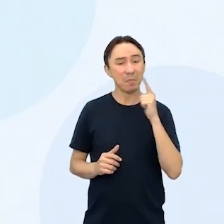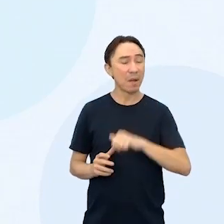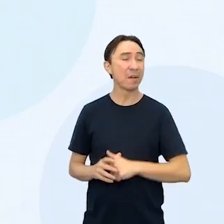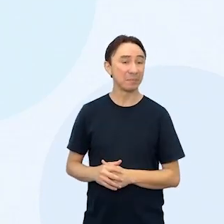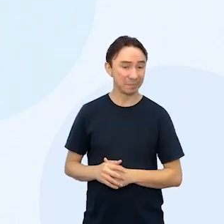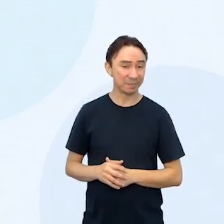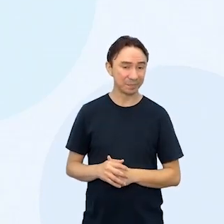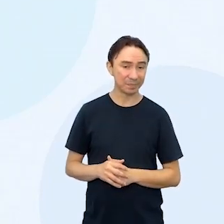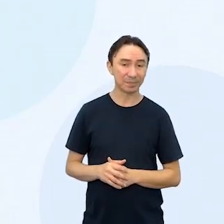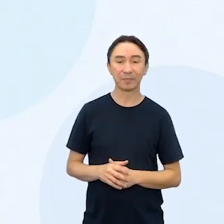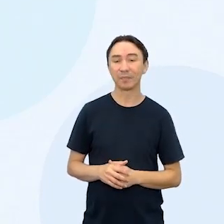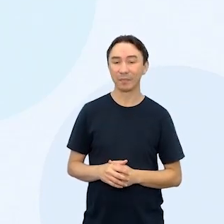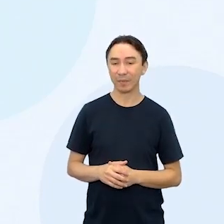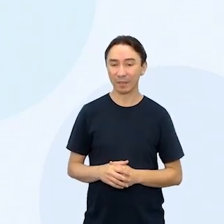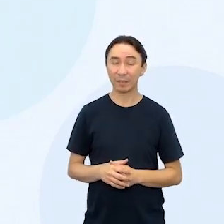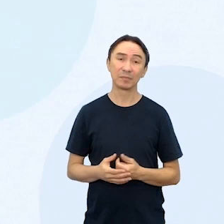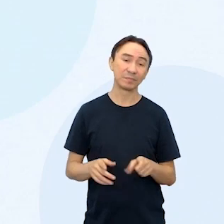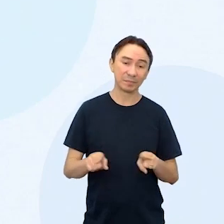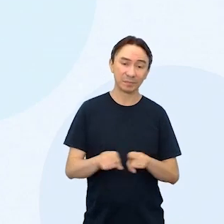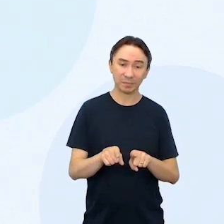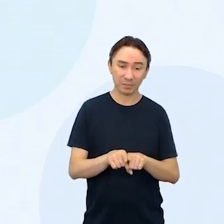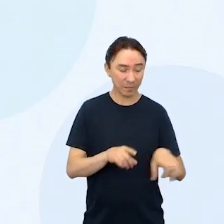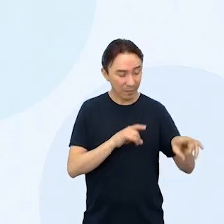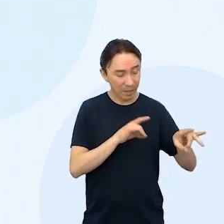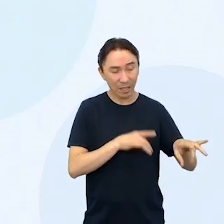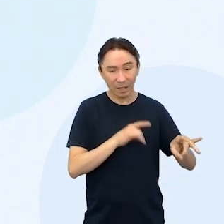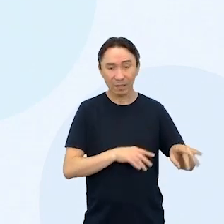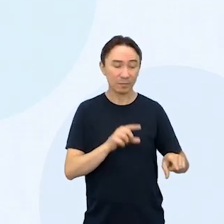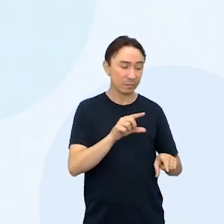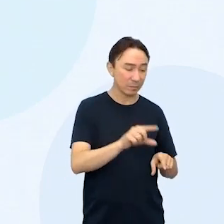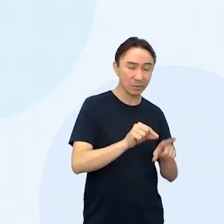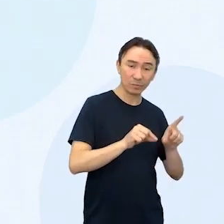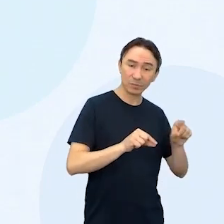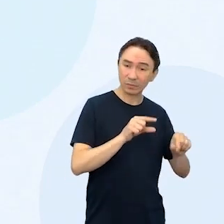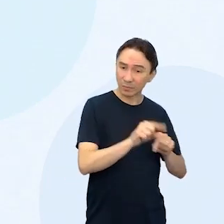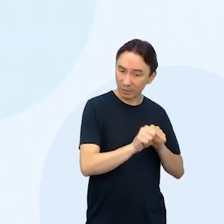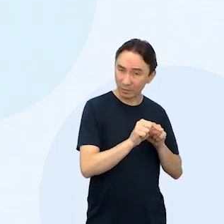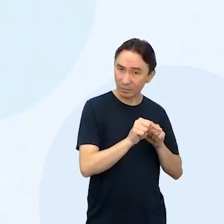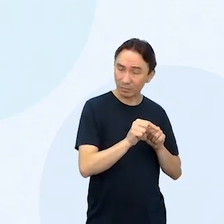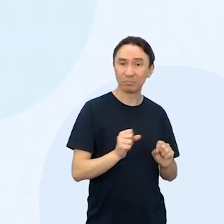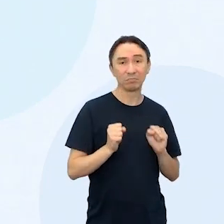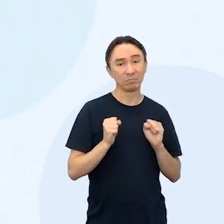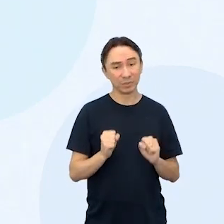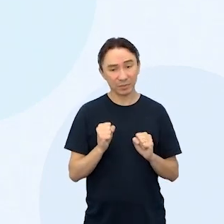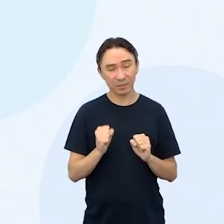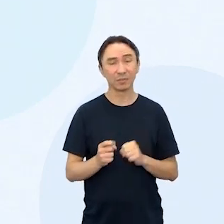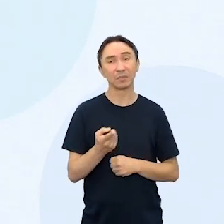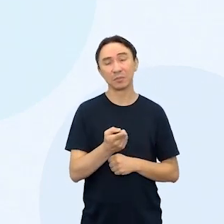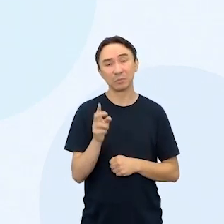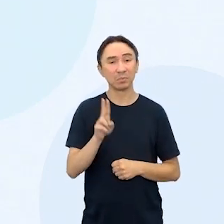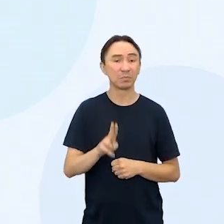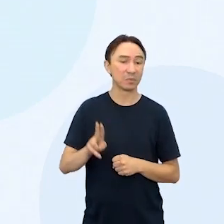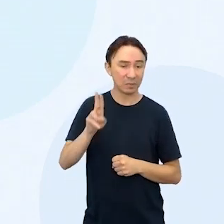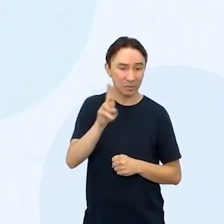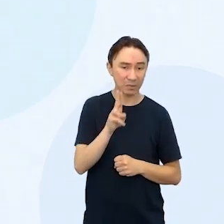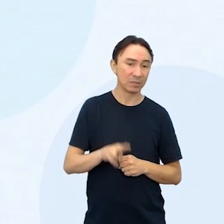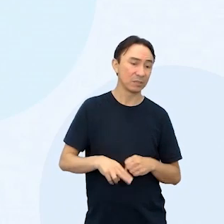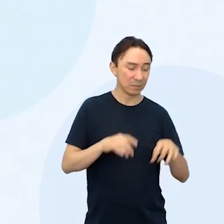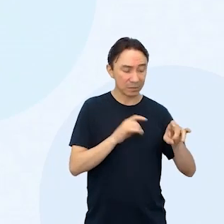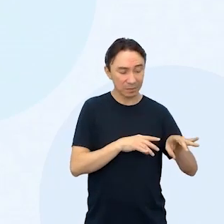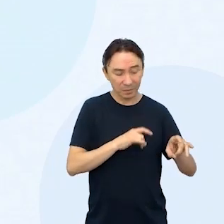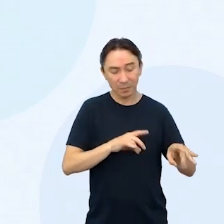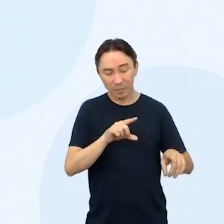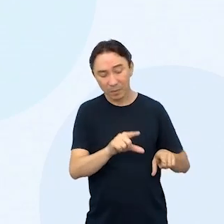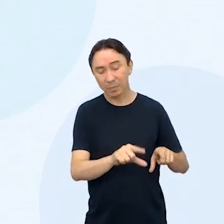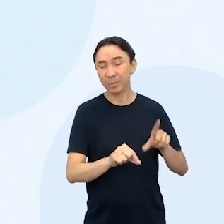estudantes. Técnicas de seleção, direta ou indireta. Então, você vai poder utilizar recursos trabalhando diretamente com esse